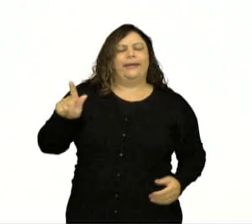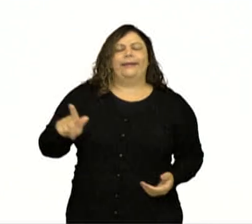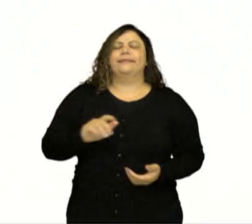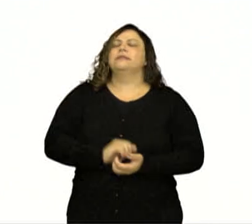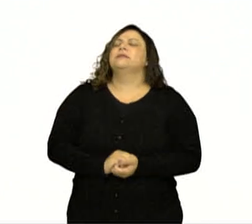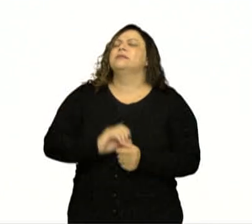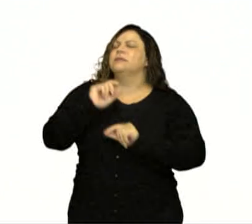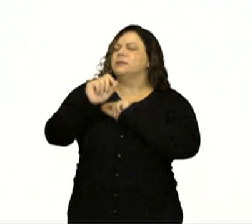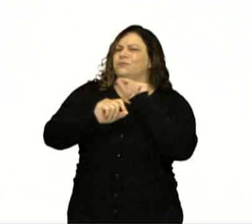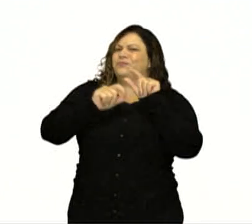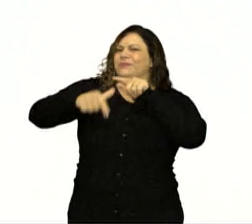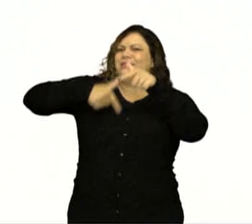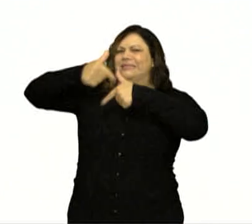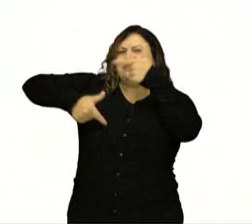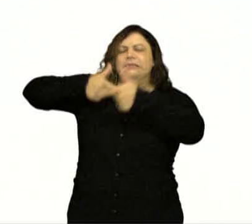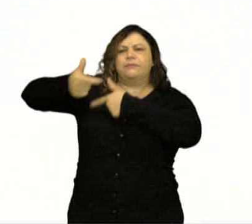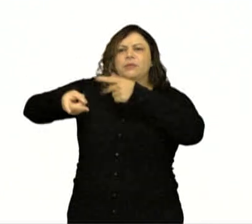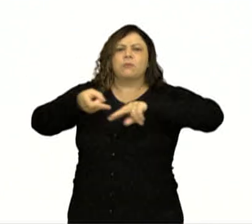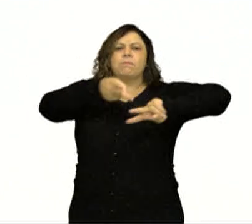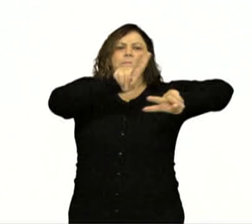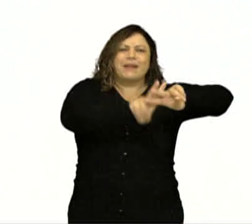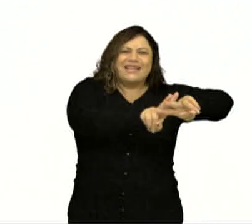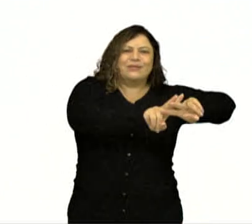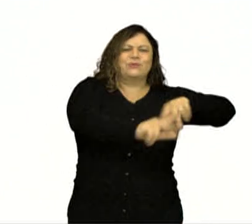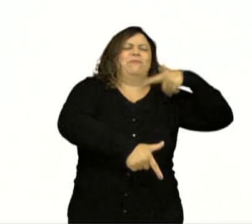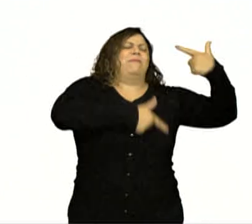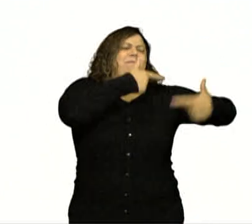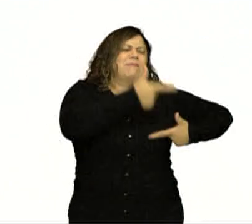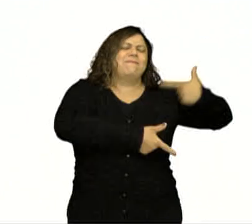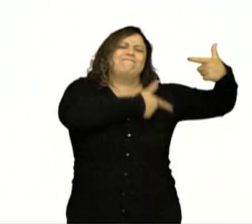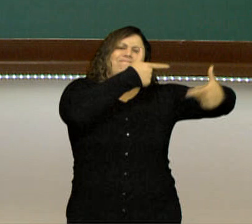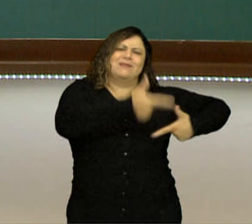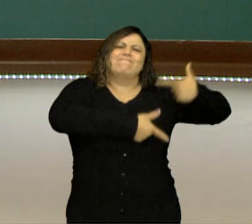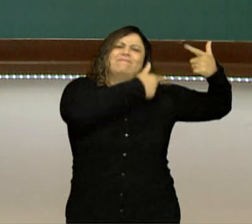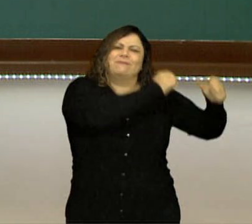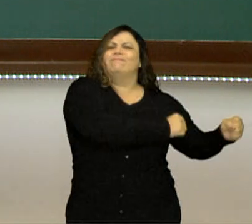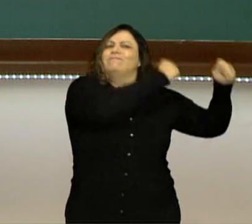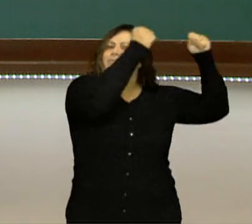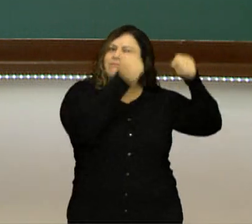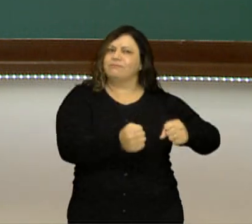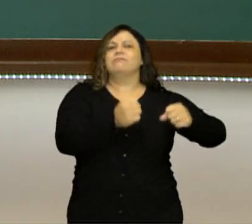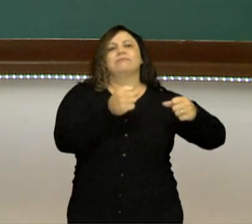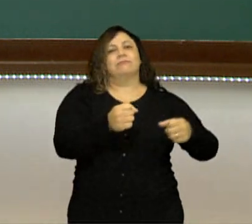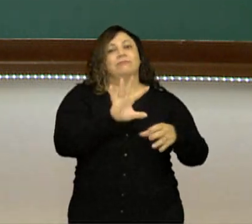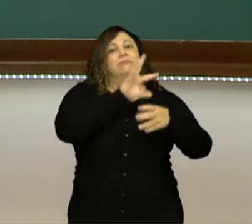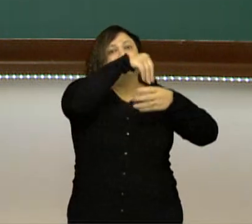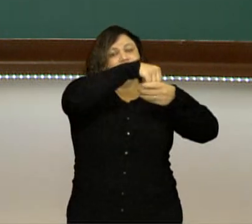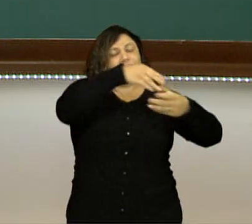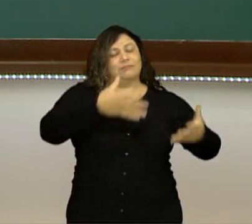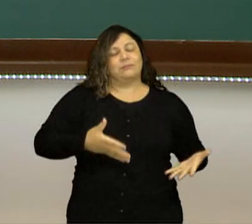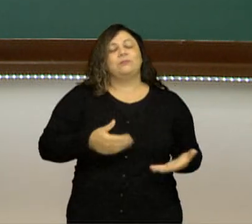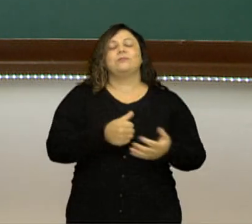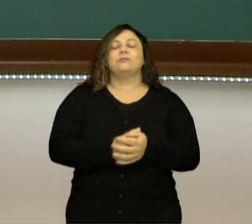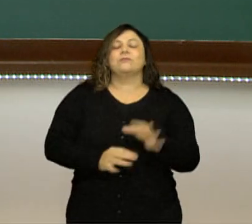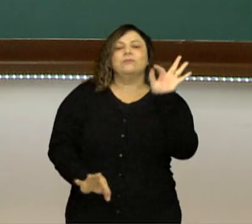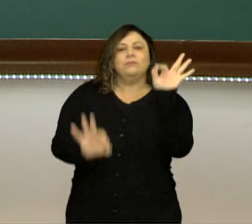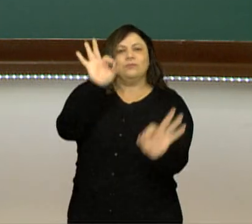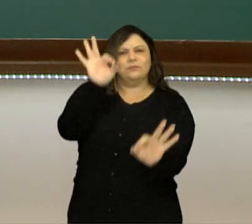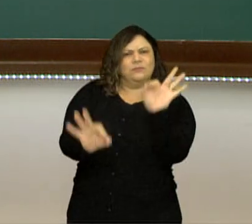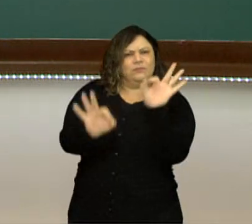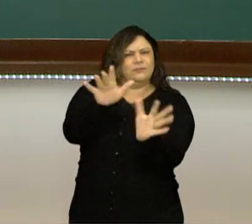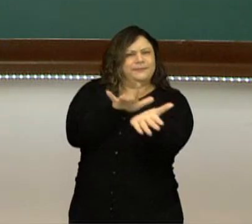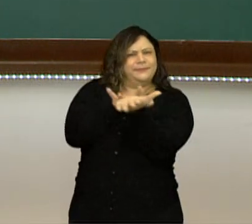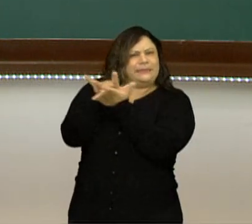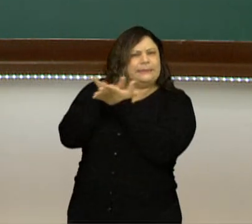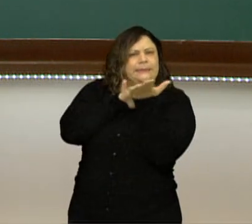campos onde os trabalhadores ficavam prisioneiros e tendo que trabalhar forçadamente lá dentro. Julgamentos